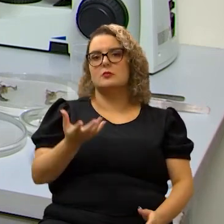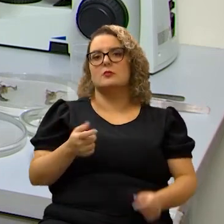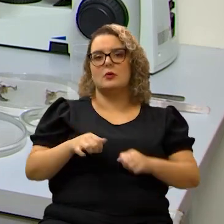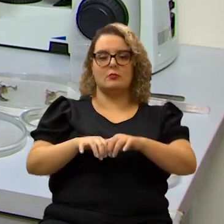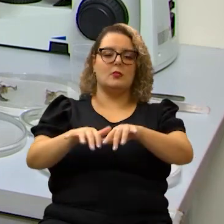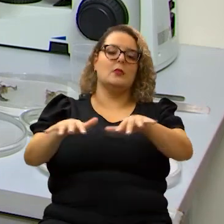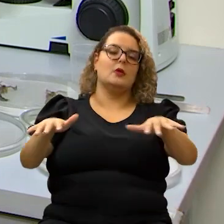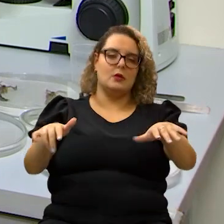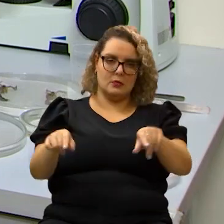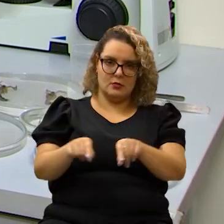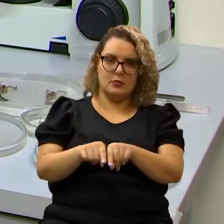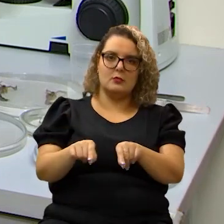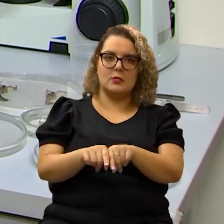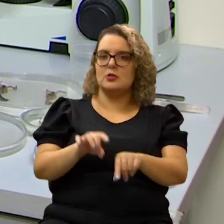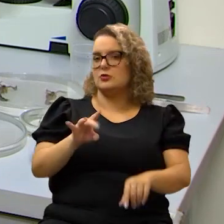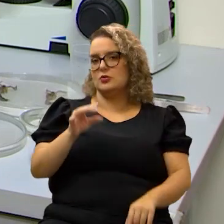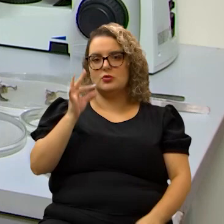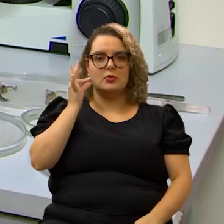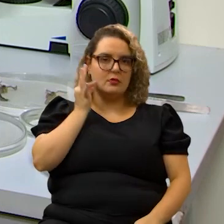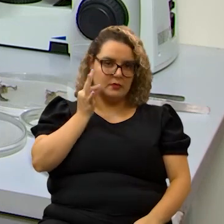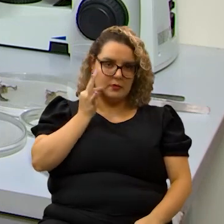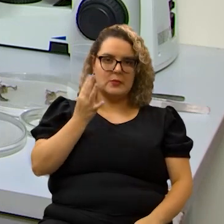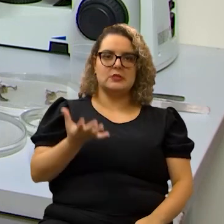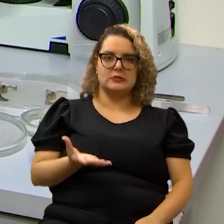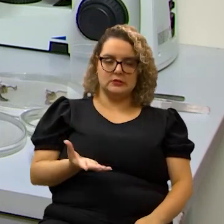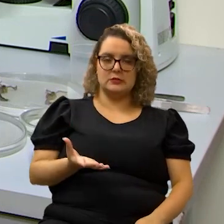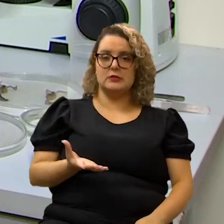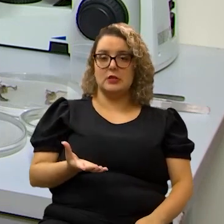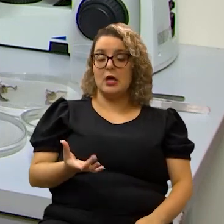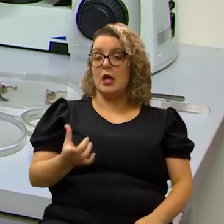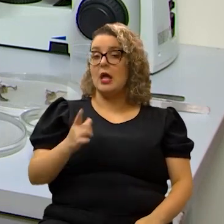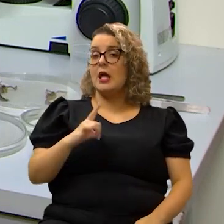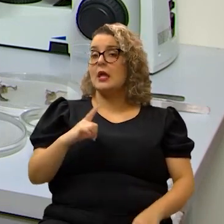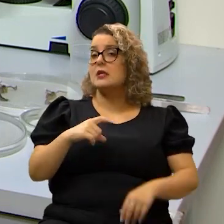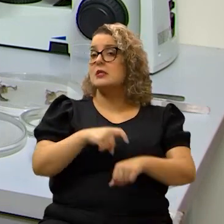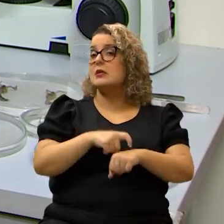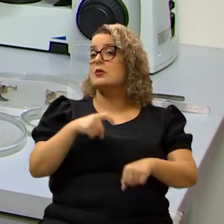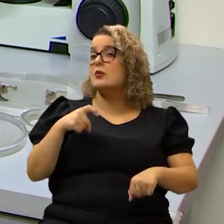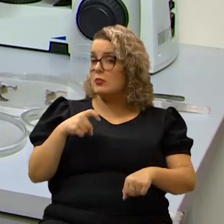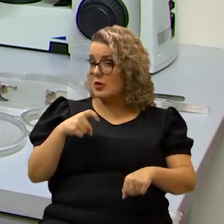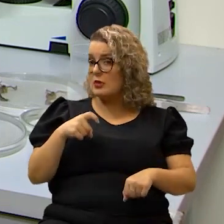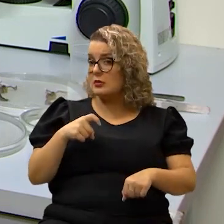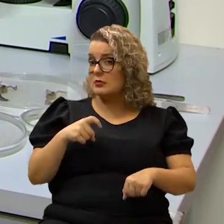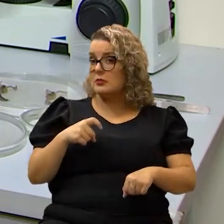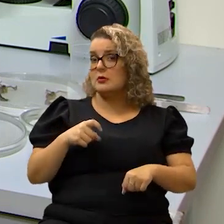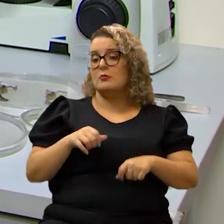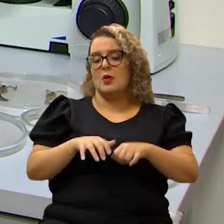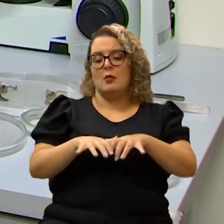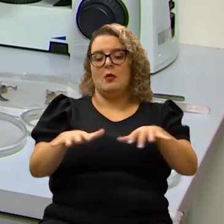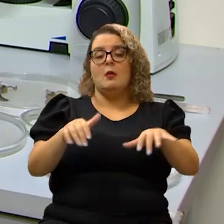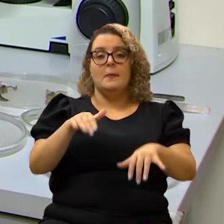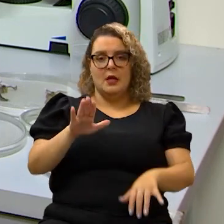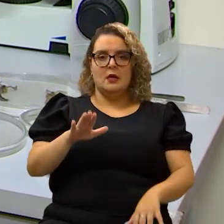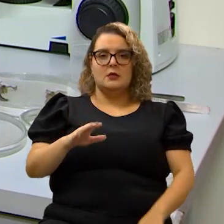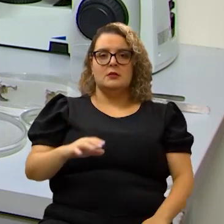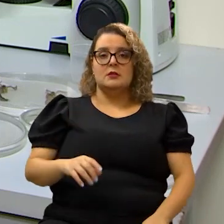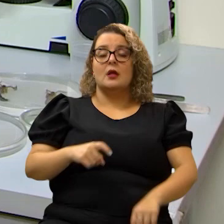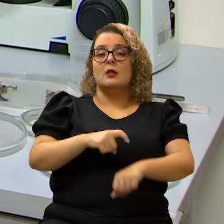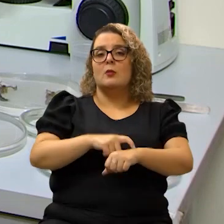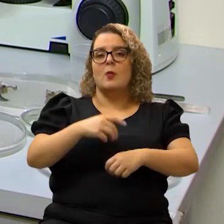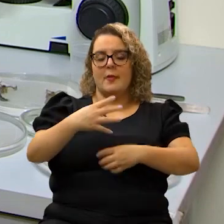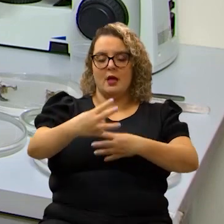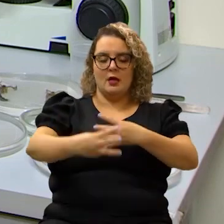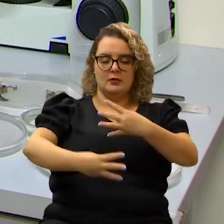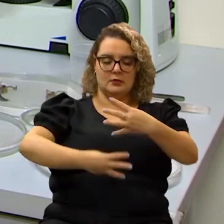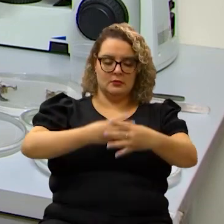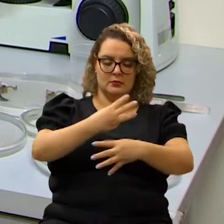todos fêmeas, também vão acabar se reproduzindo só fêmeas, né? E ele tem uma época que ele se reproduz mais, que é